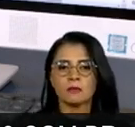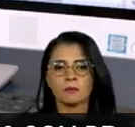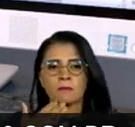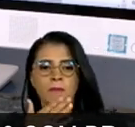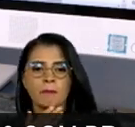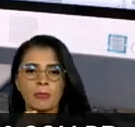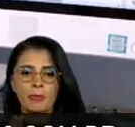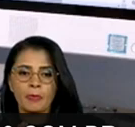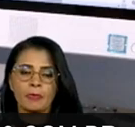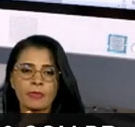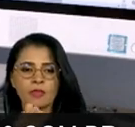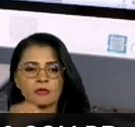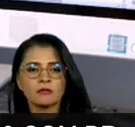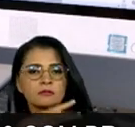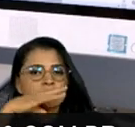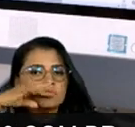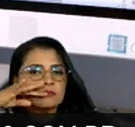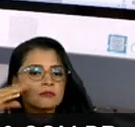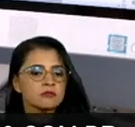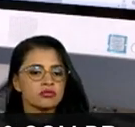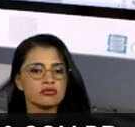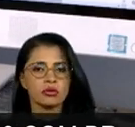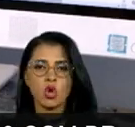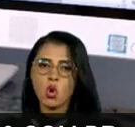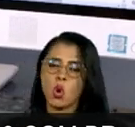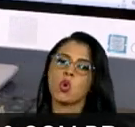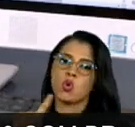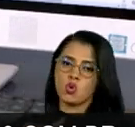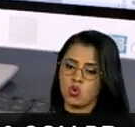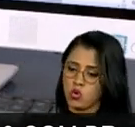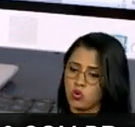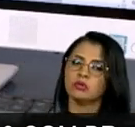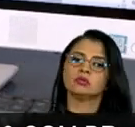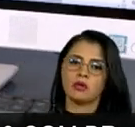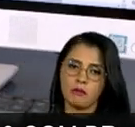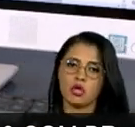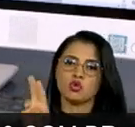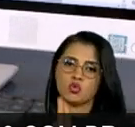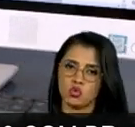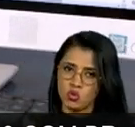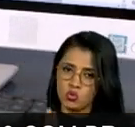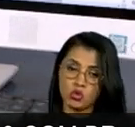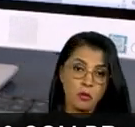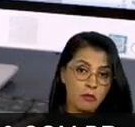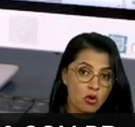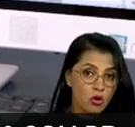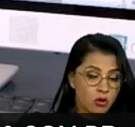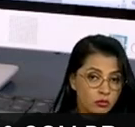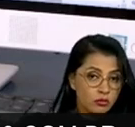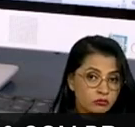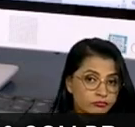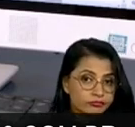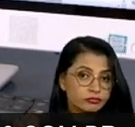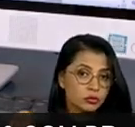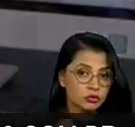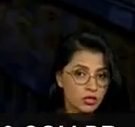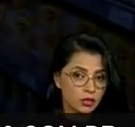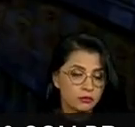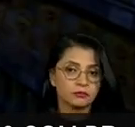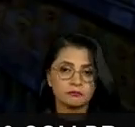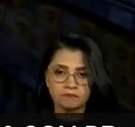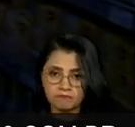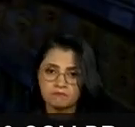de sabor, de aroma e outros ingredientes de uso exclusivamente industrial.